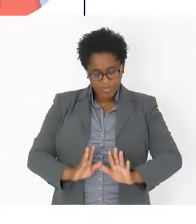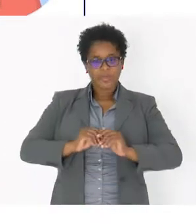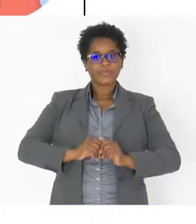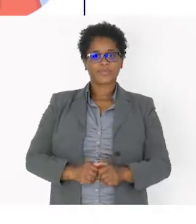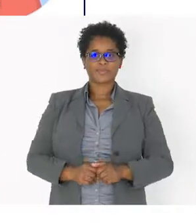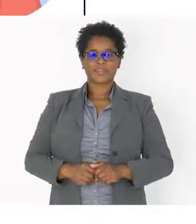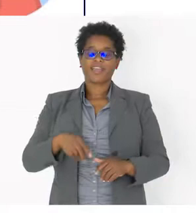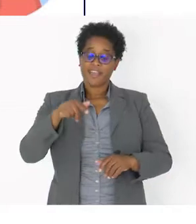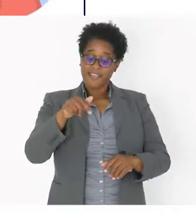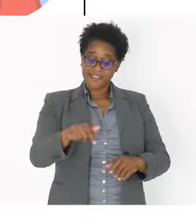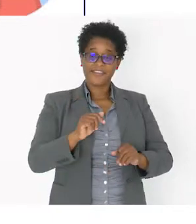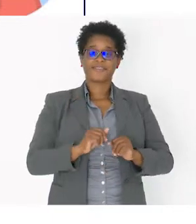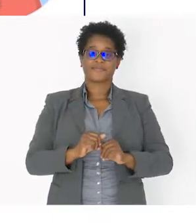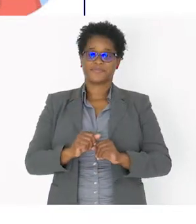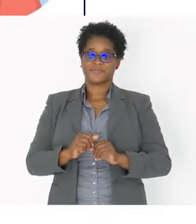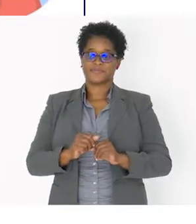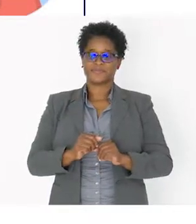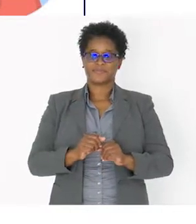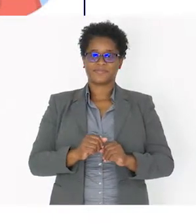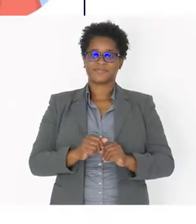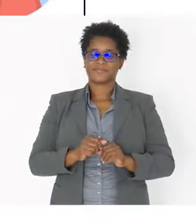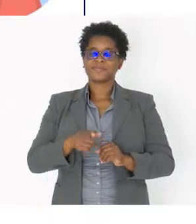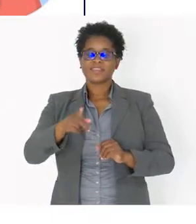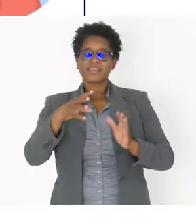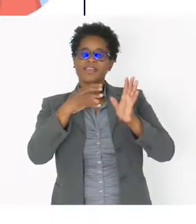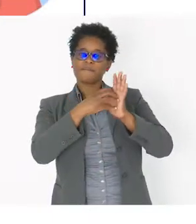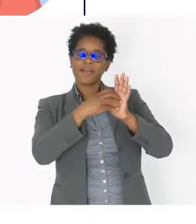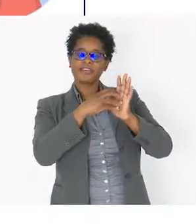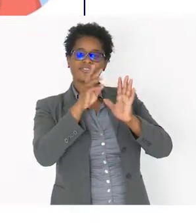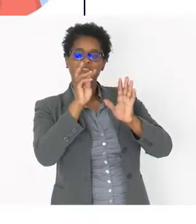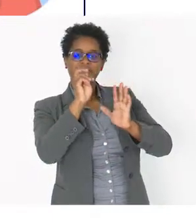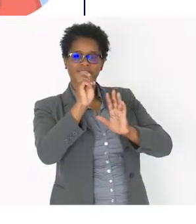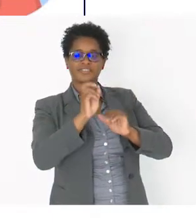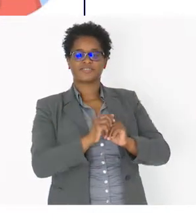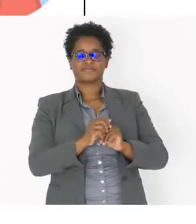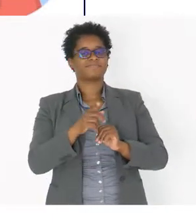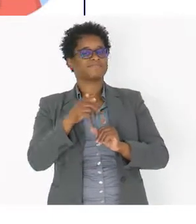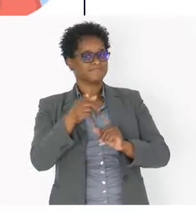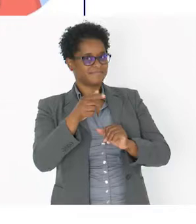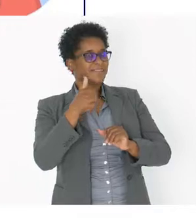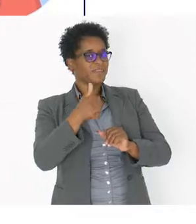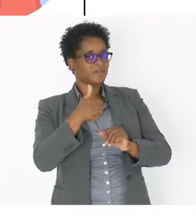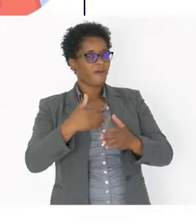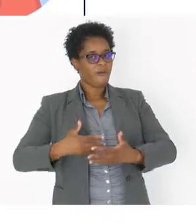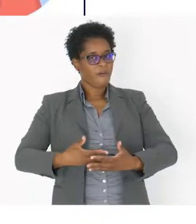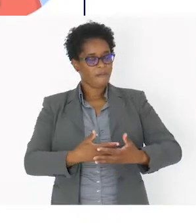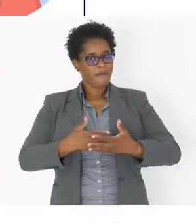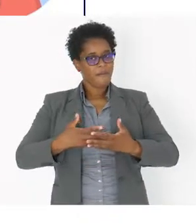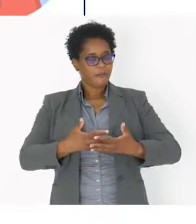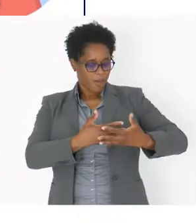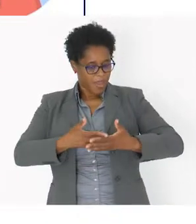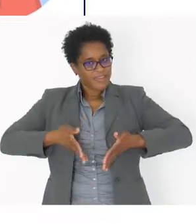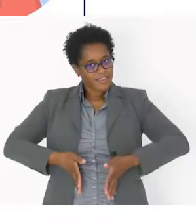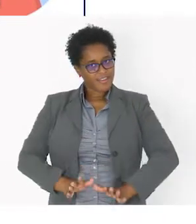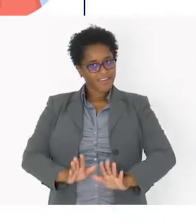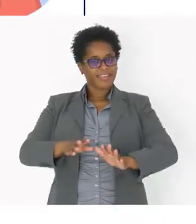nascimento. Aqui, na terceira imagem, que bom, o bebê nasceu, não